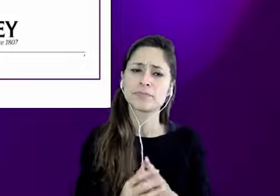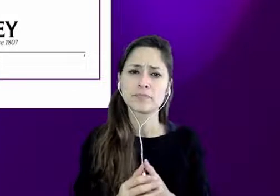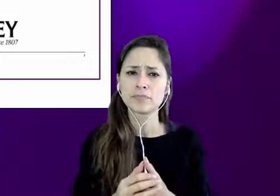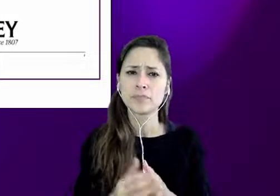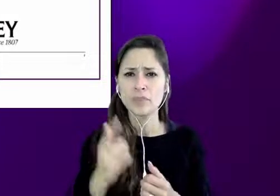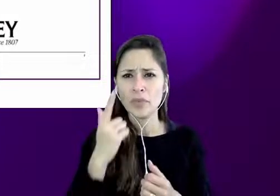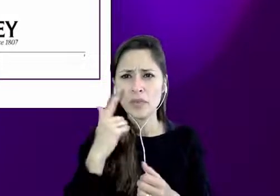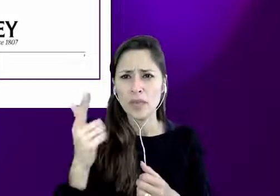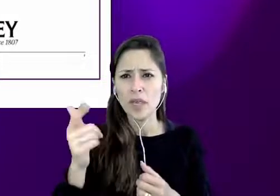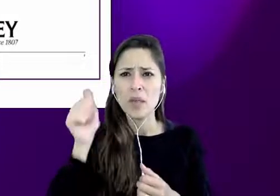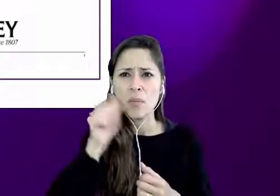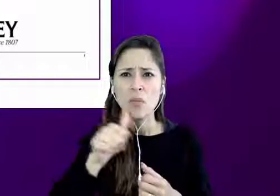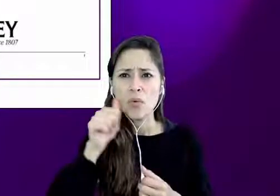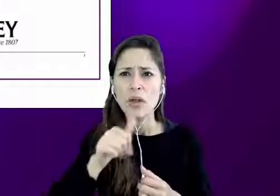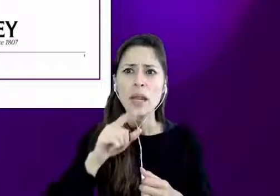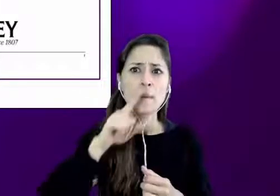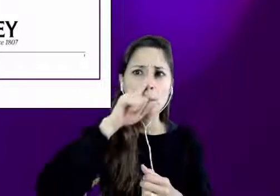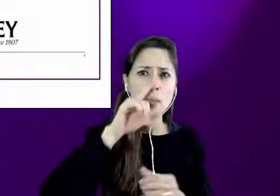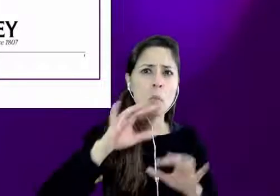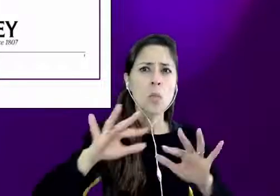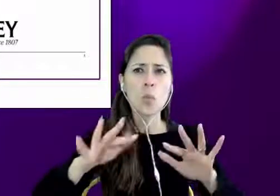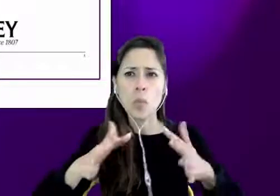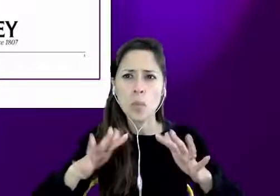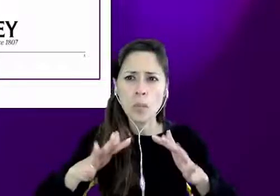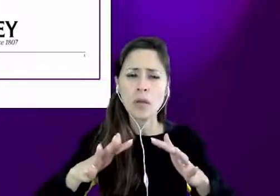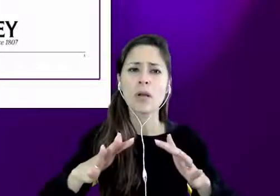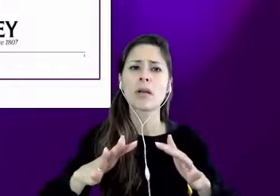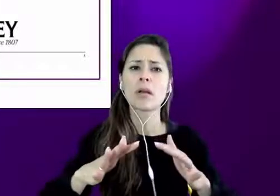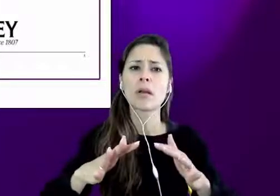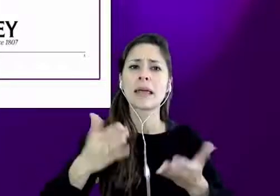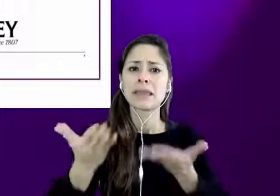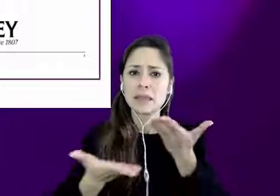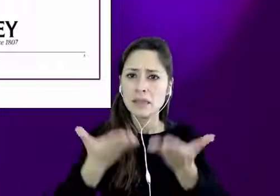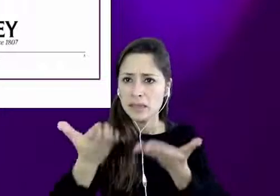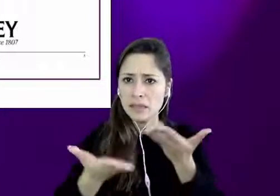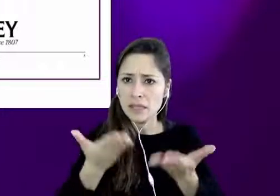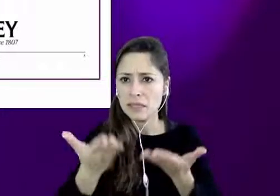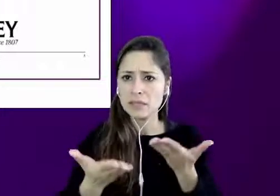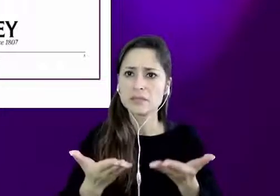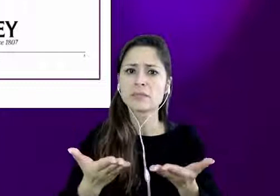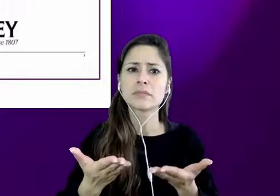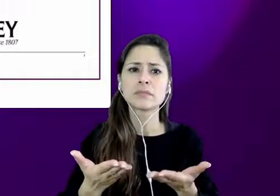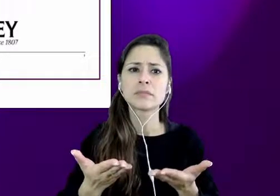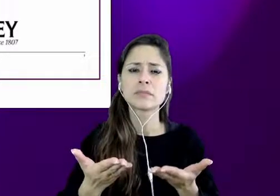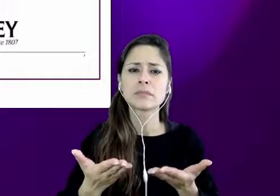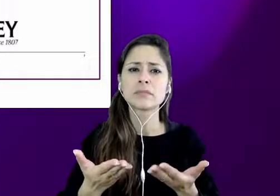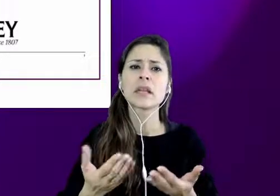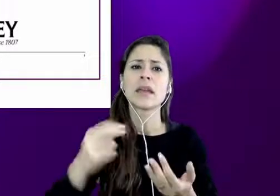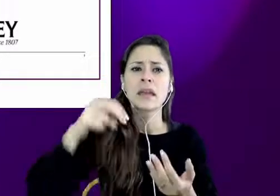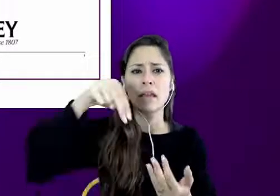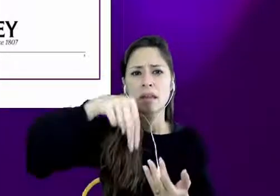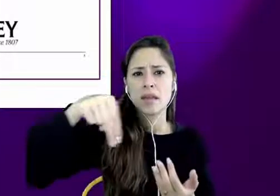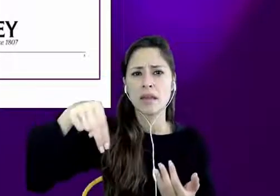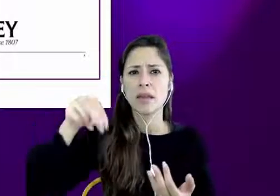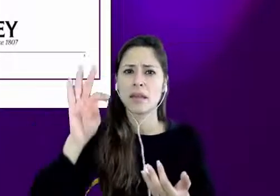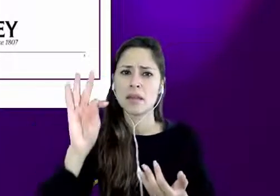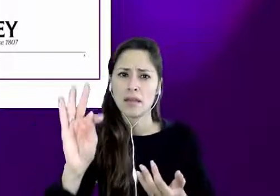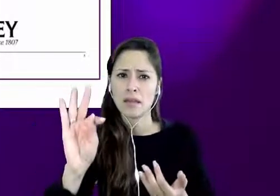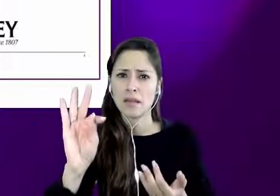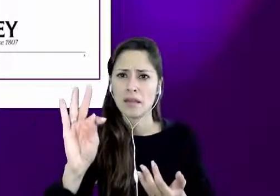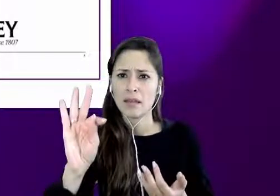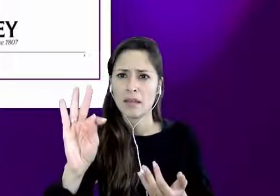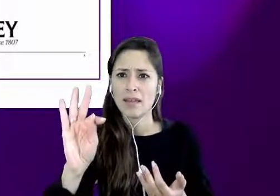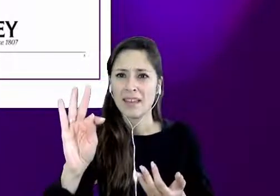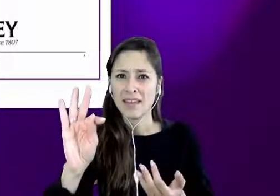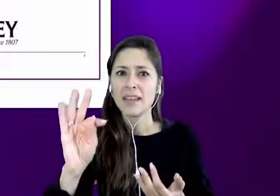risco moderado, o número necessário para tratar para o que a gente quer foi de 119 contra 19 naquelas mulheres de alto